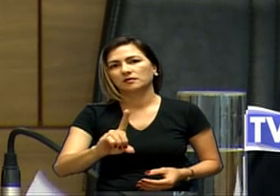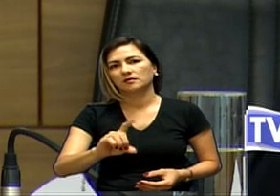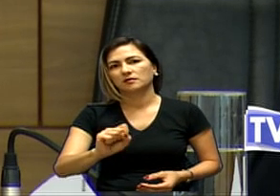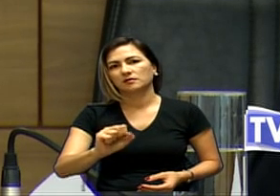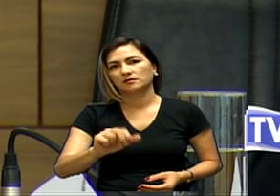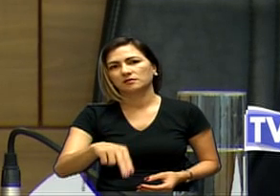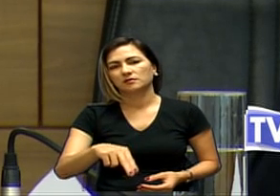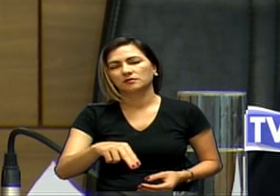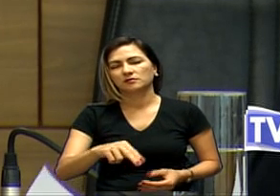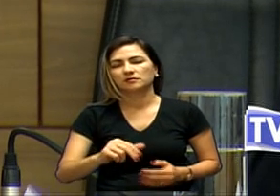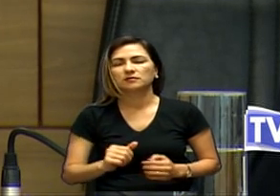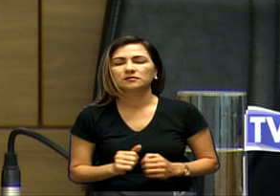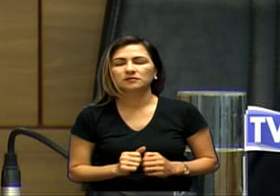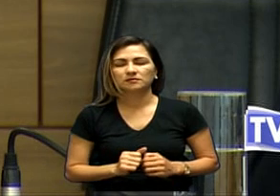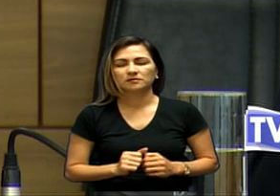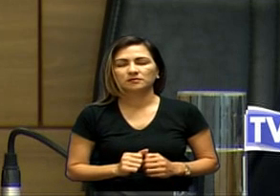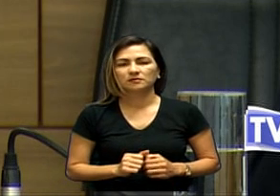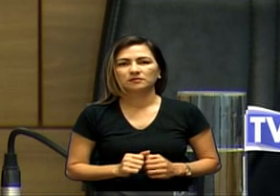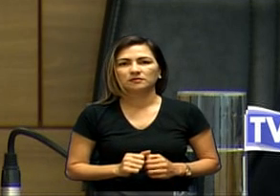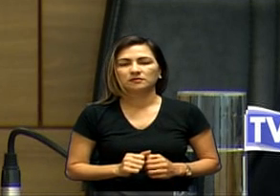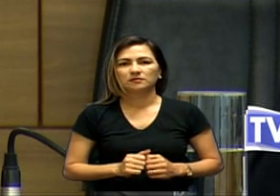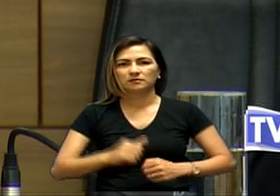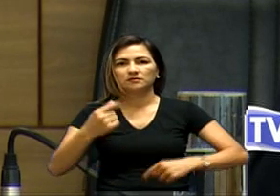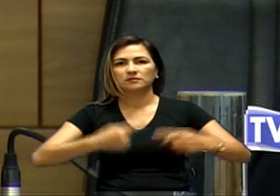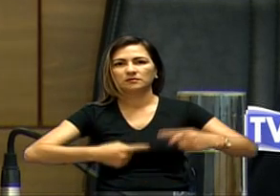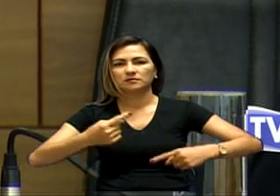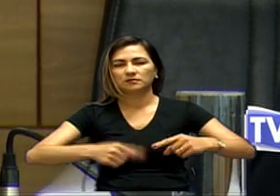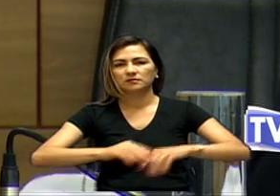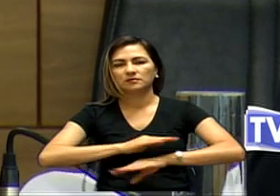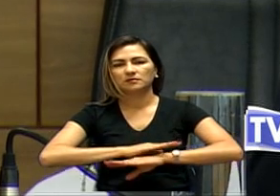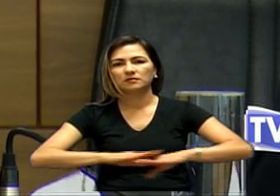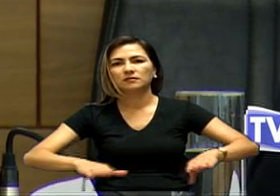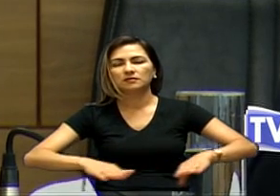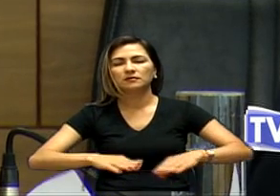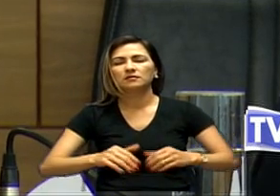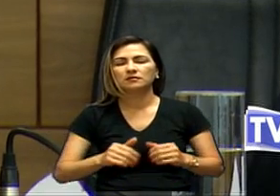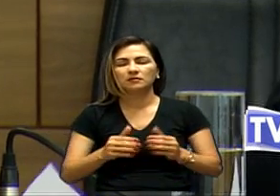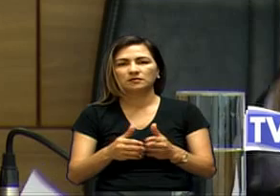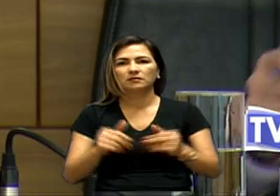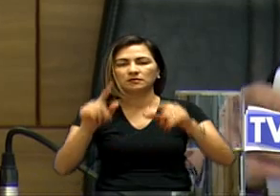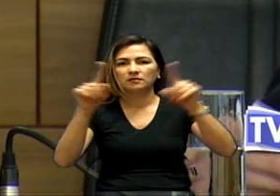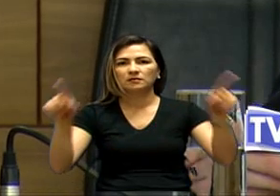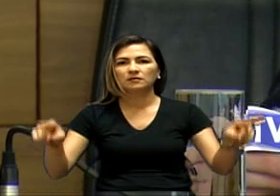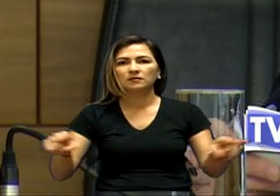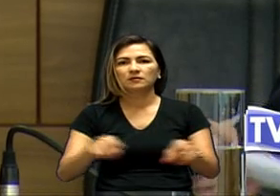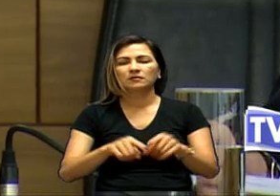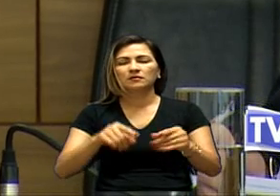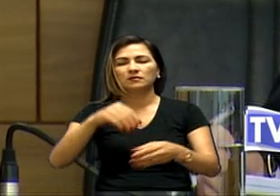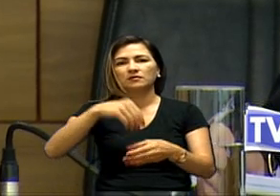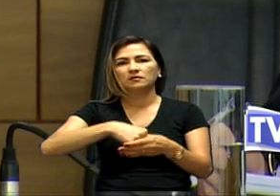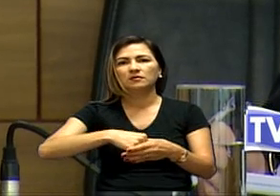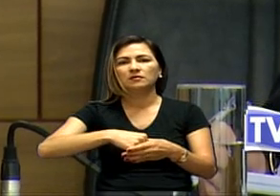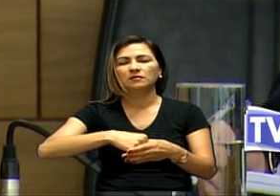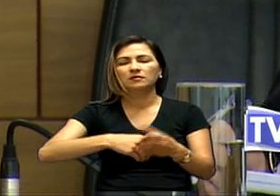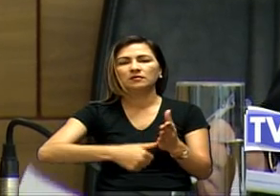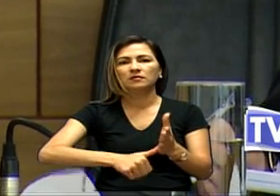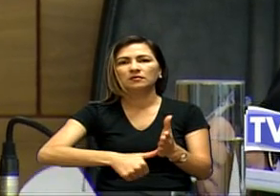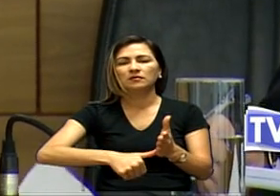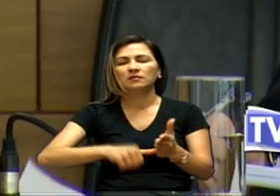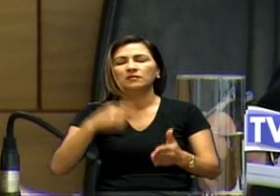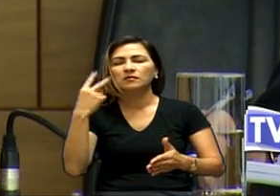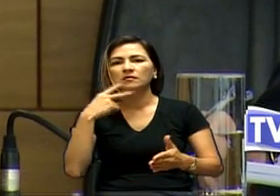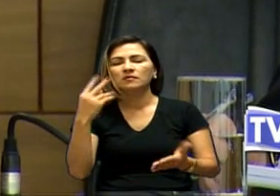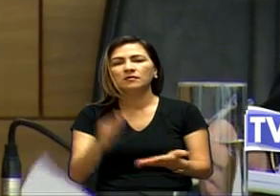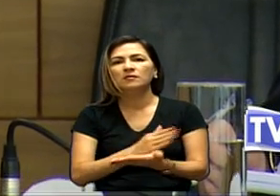Gambacorta e das outras providências em discussão. Encerrada a discussão, peço que abra o painel para votação, mas falta vereadores registrar a